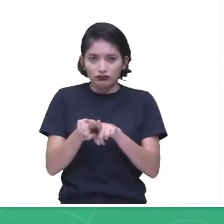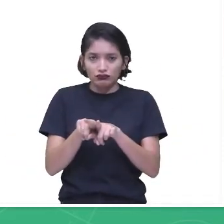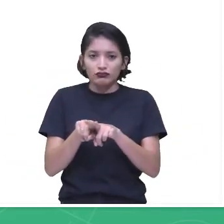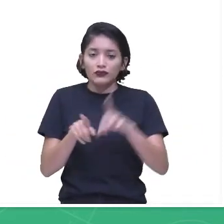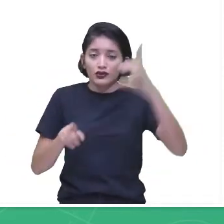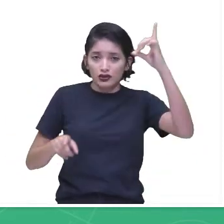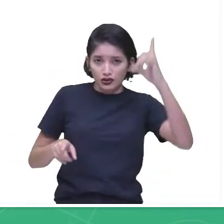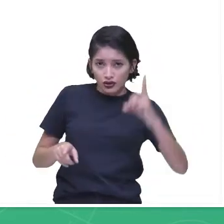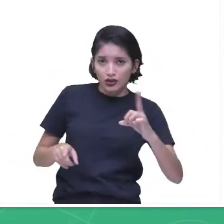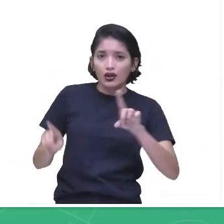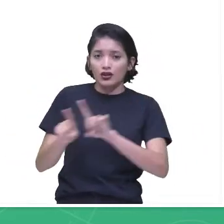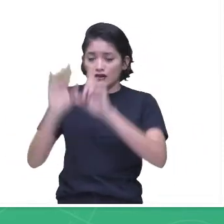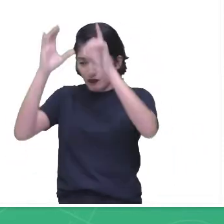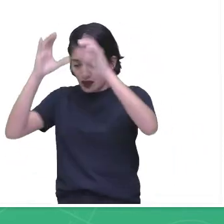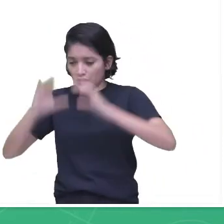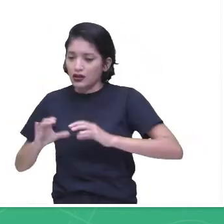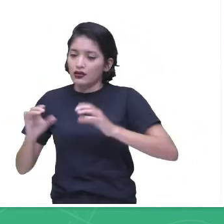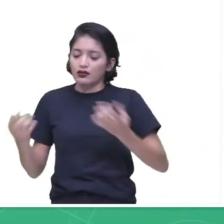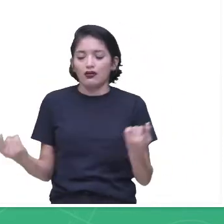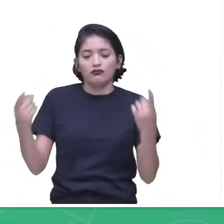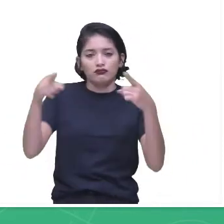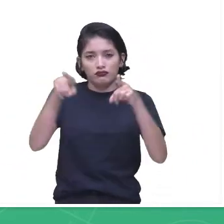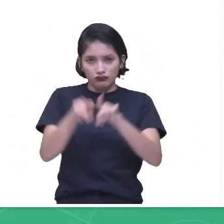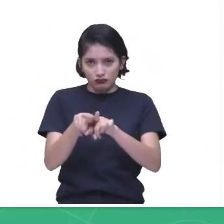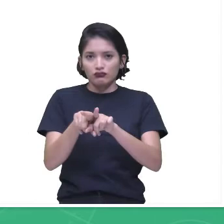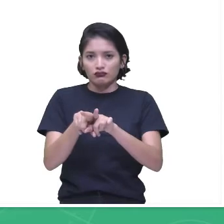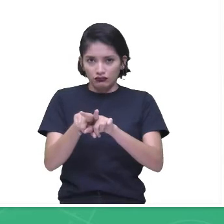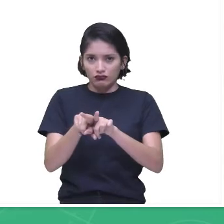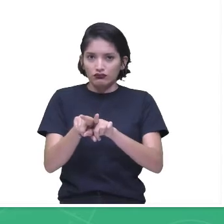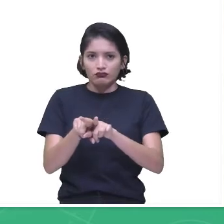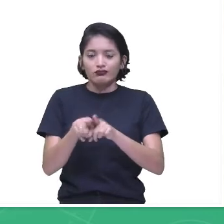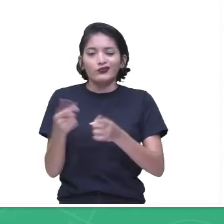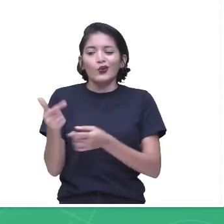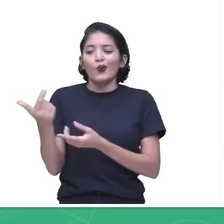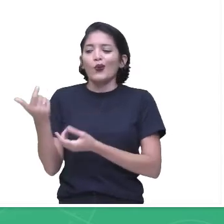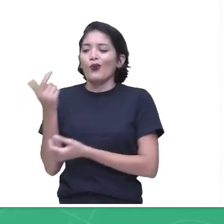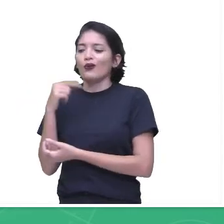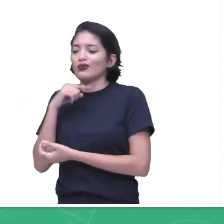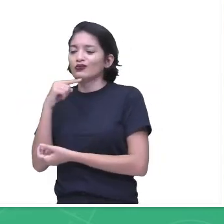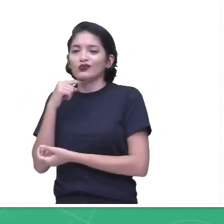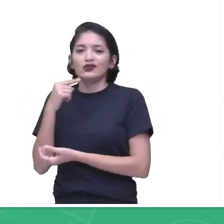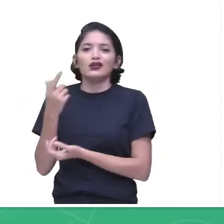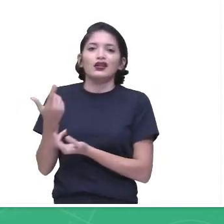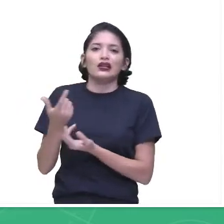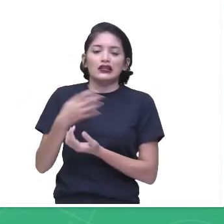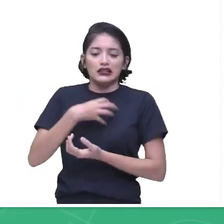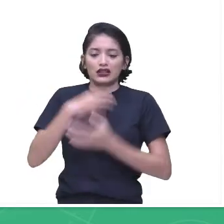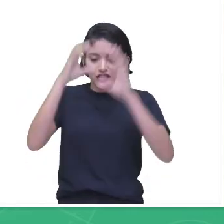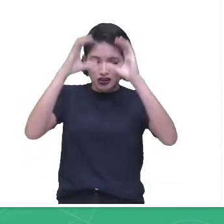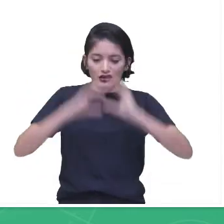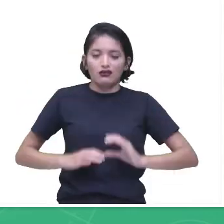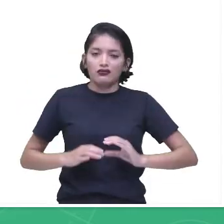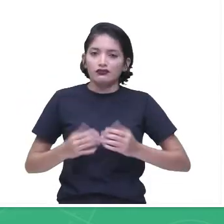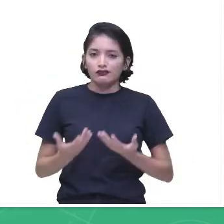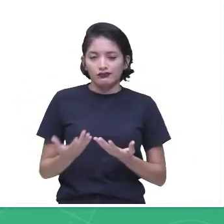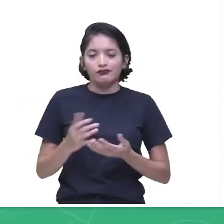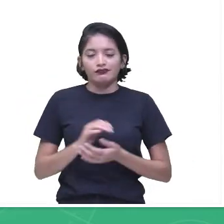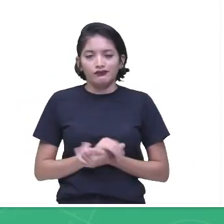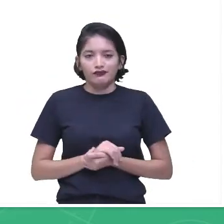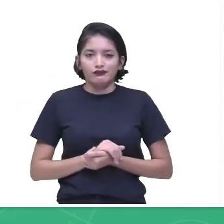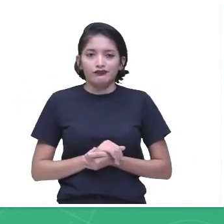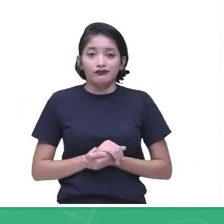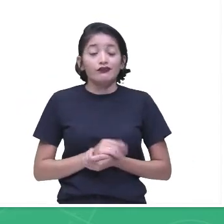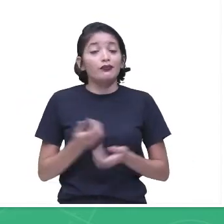de mãos dadas. Não tem como você não garantir os direitos humanos e ser cidadão, você ter cidadania, né? Então, a